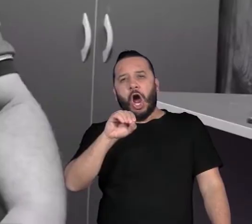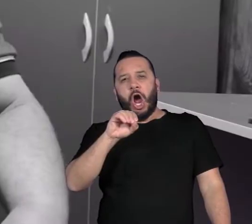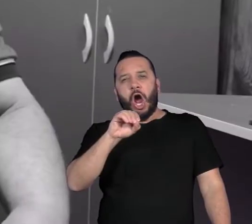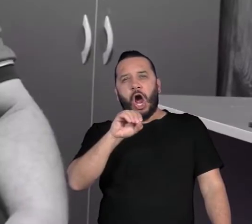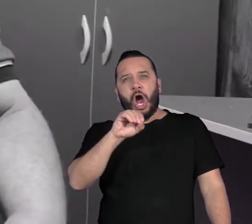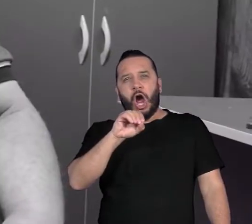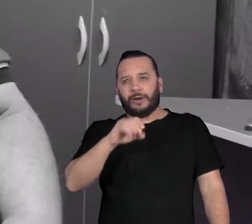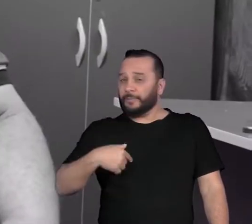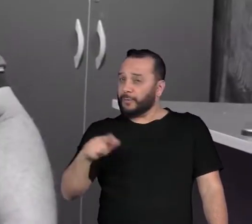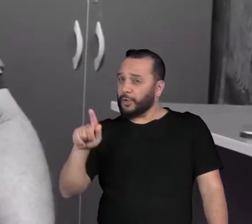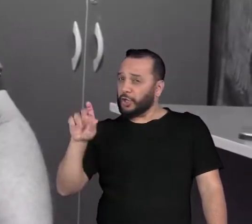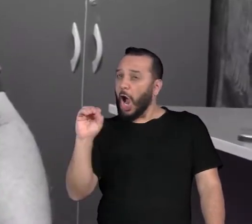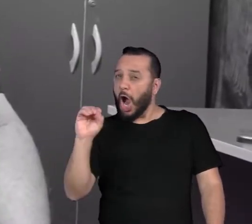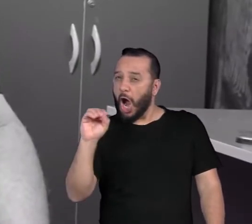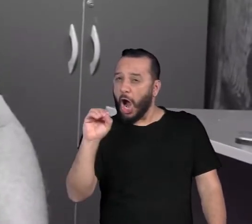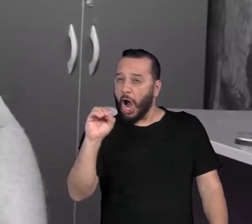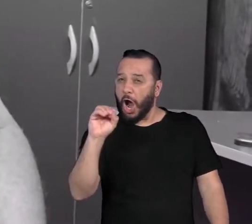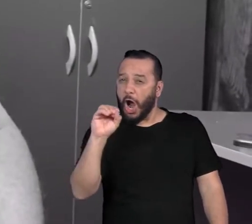15.